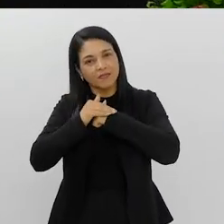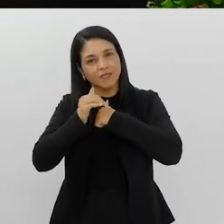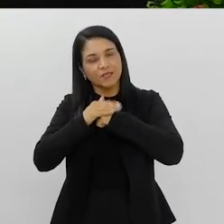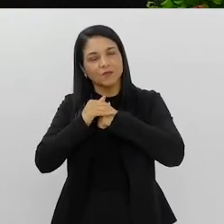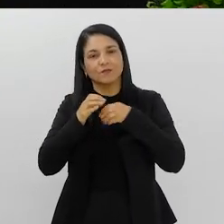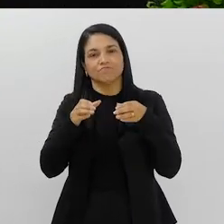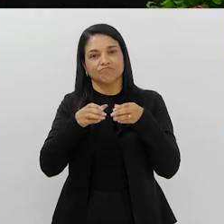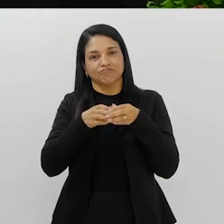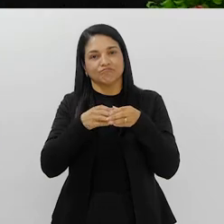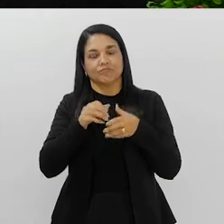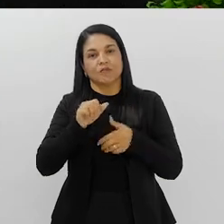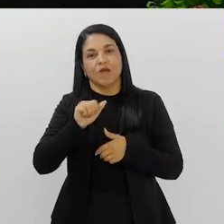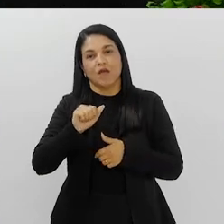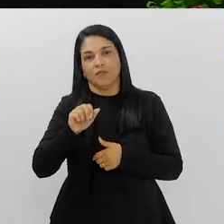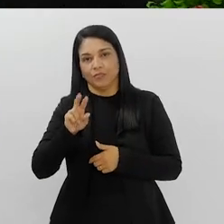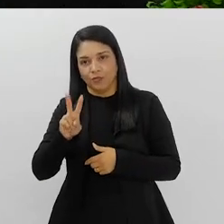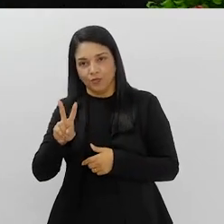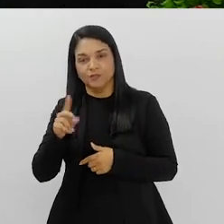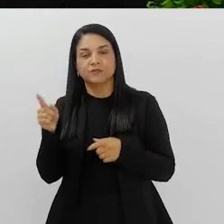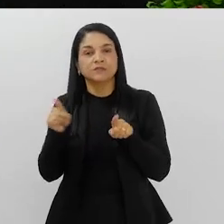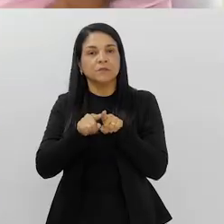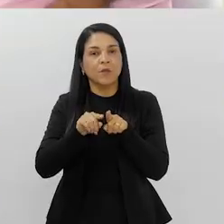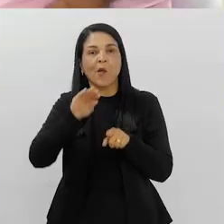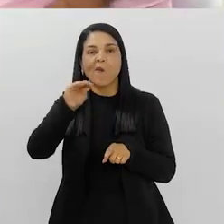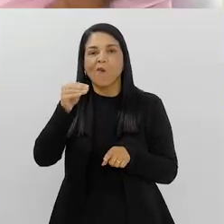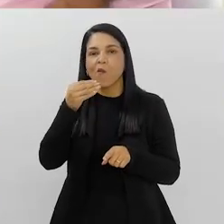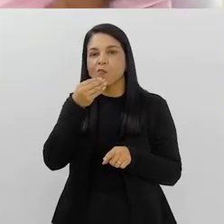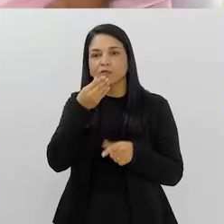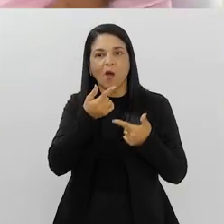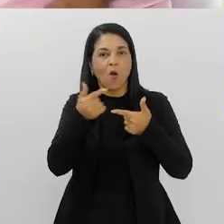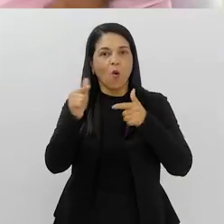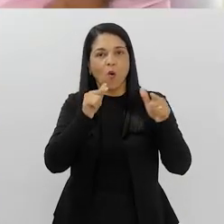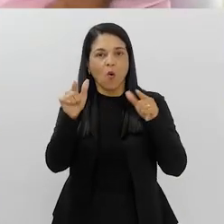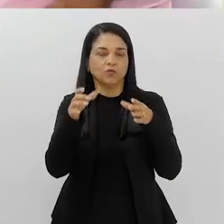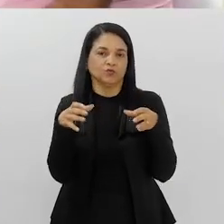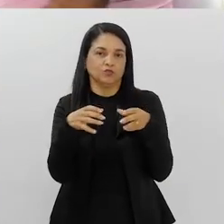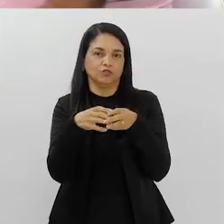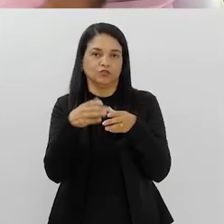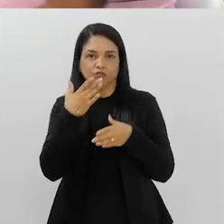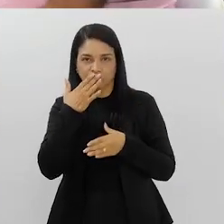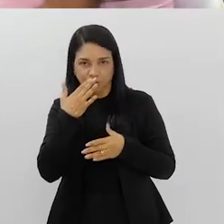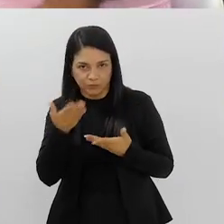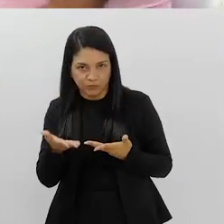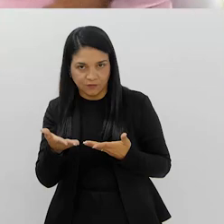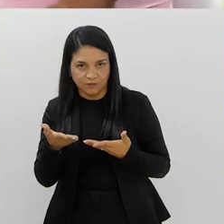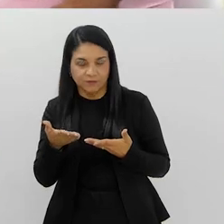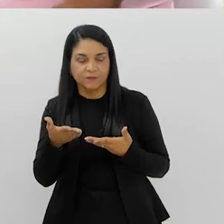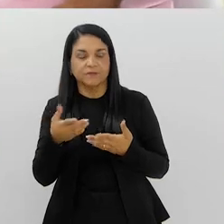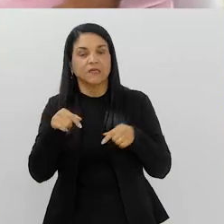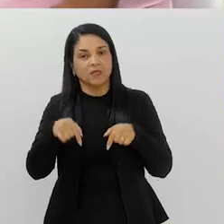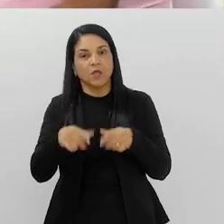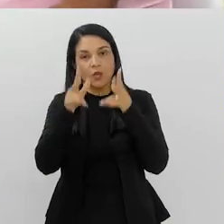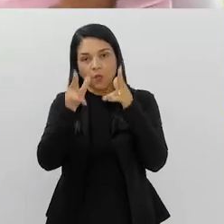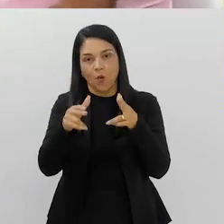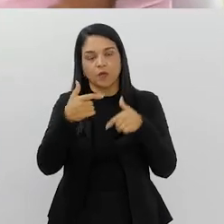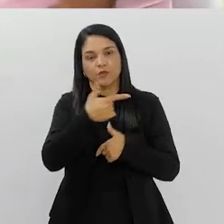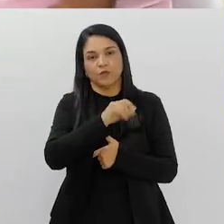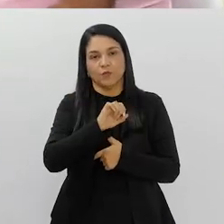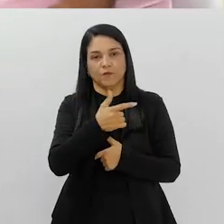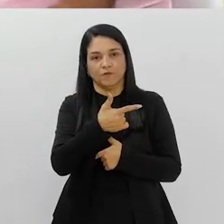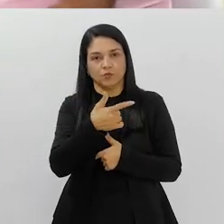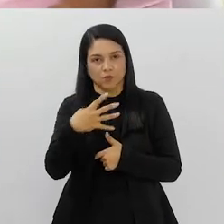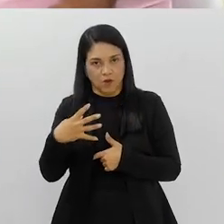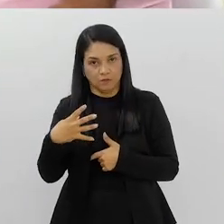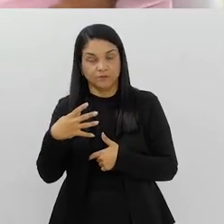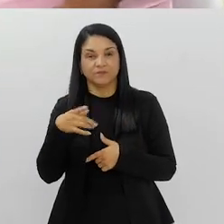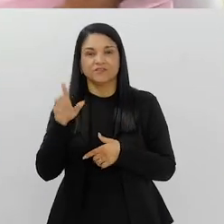A2 para que desse oportunidade para as outras equipes também que fizeram uma bela campanha, como aconteceu nessa edição